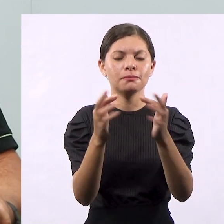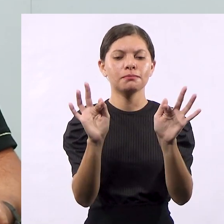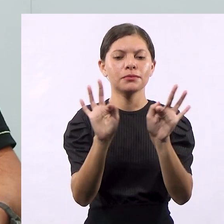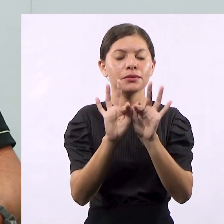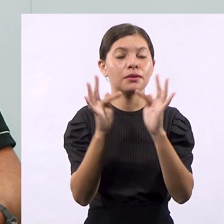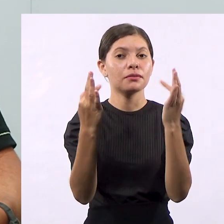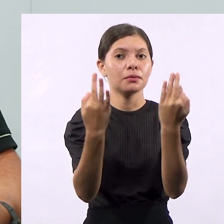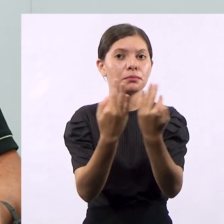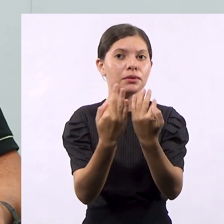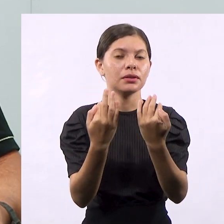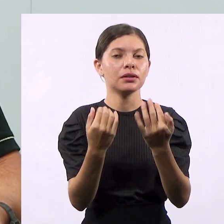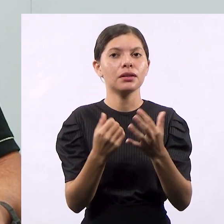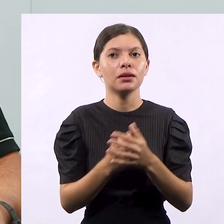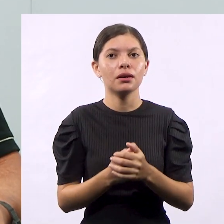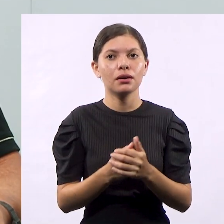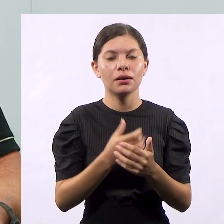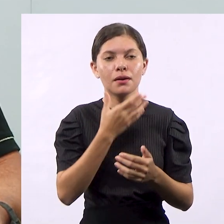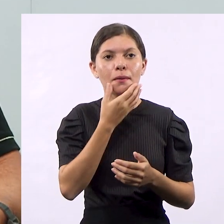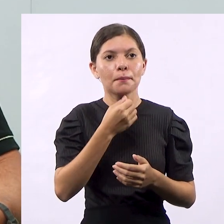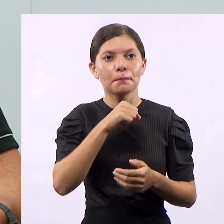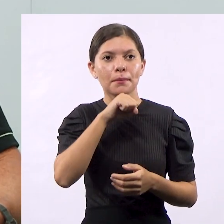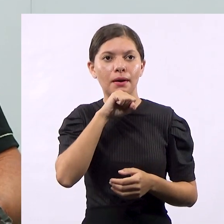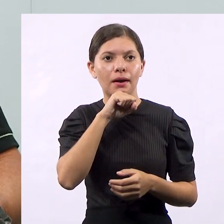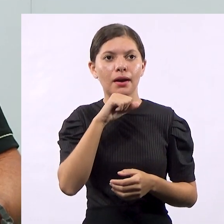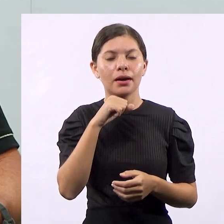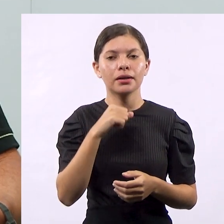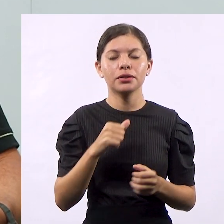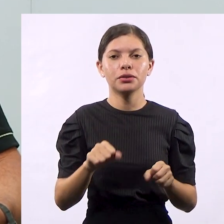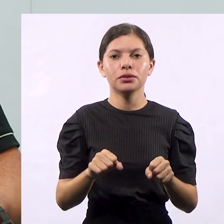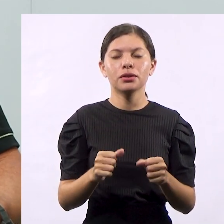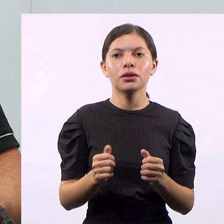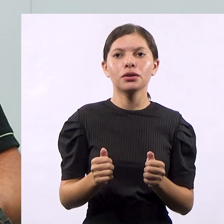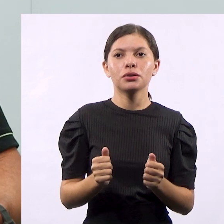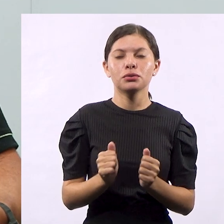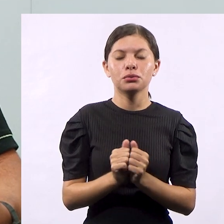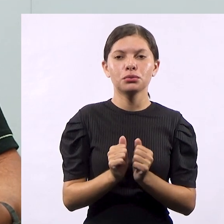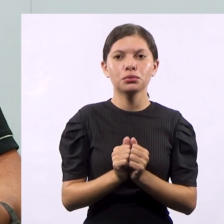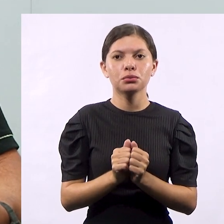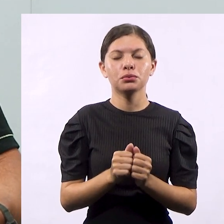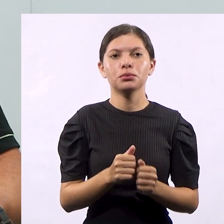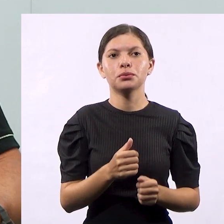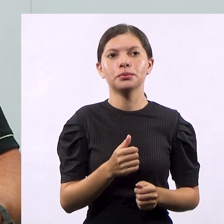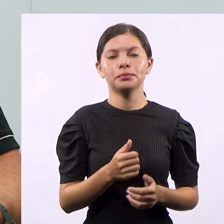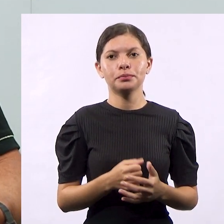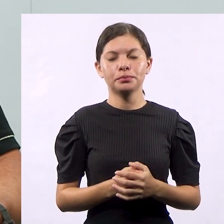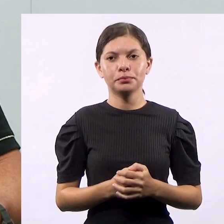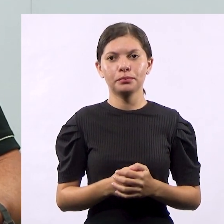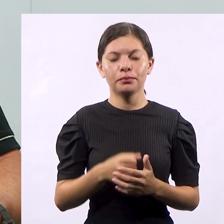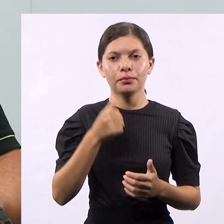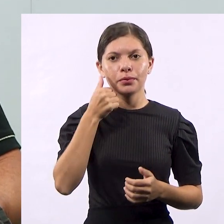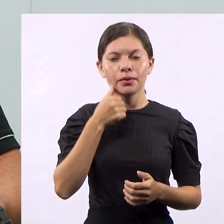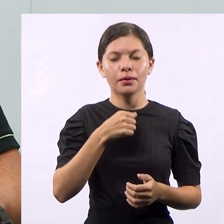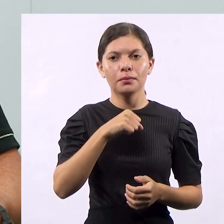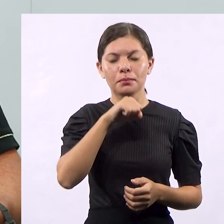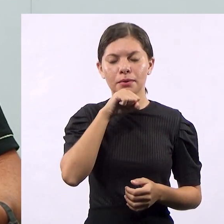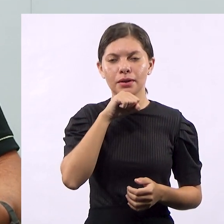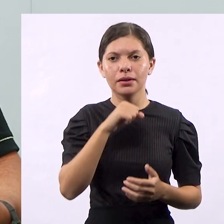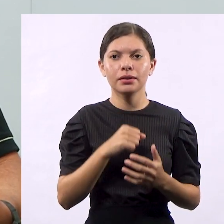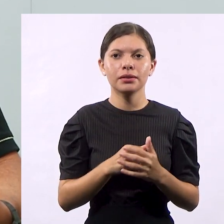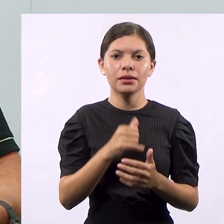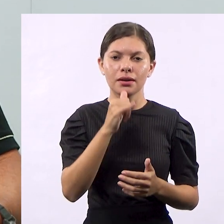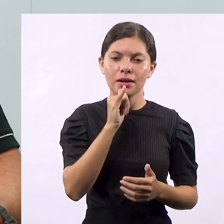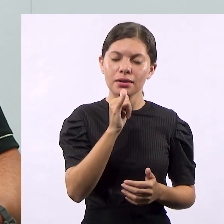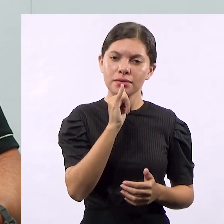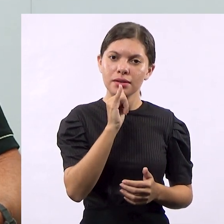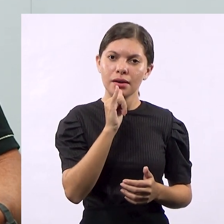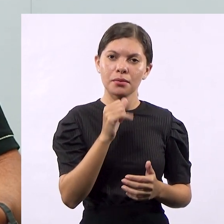influencia ou não em determinadas decisões, né? E aí é importante trazer exemplos, né? Tentar fazer com que o gestor